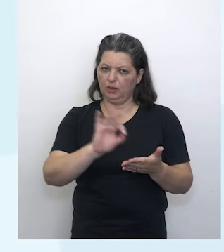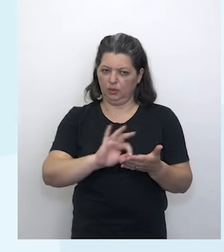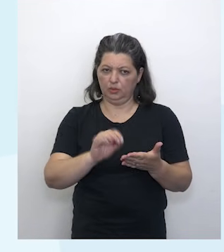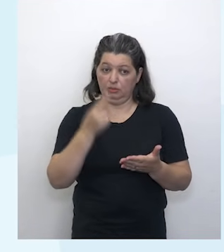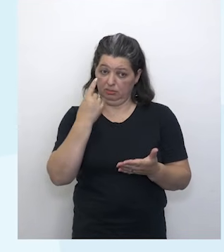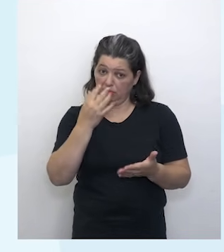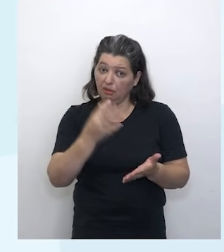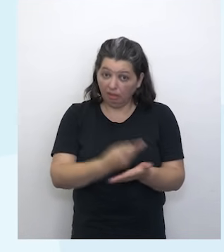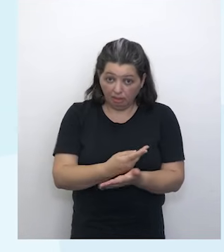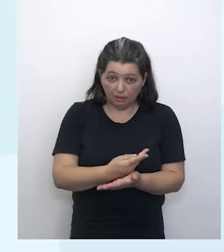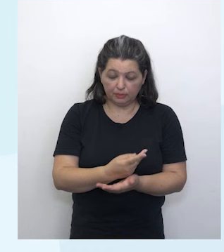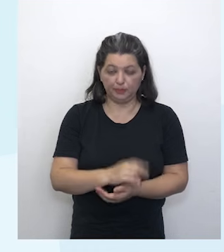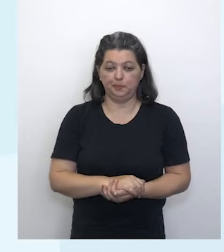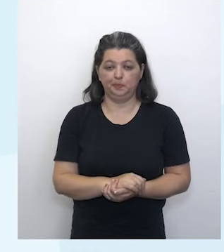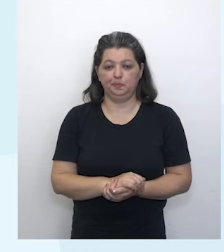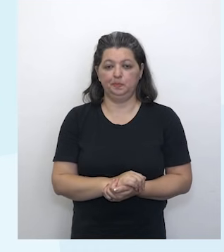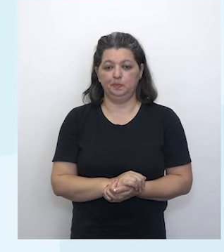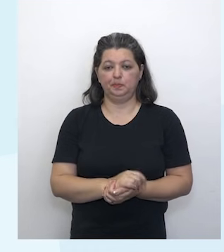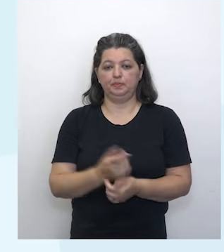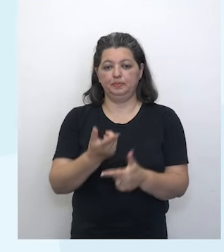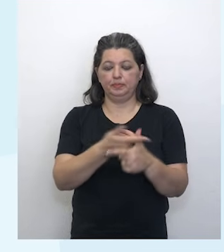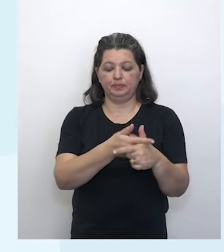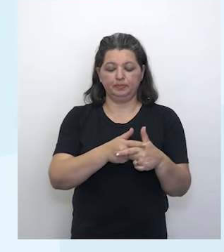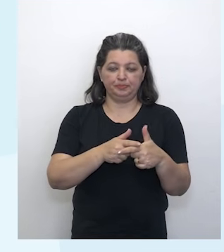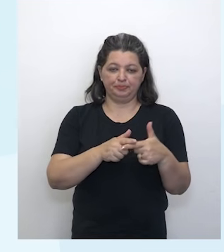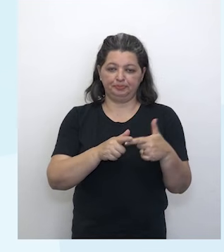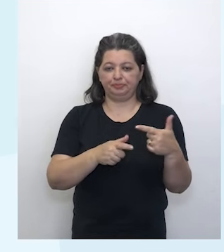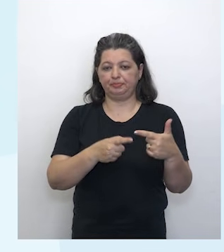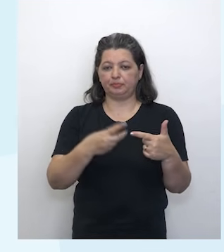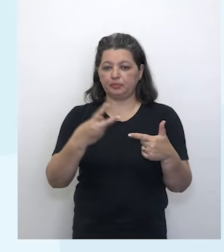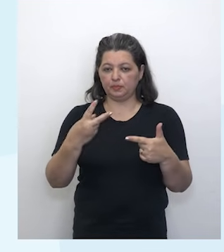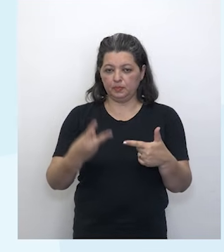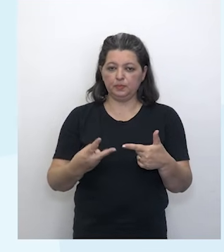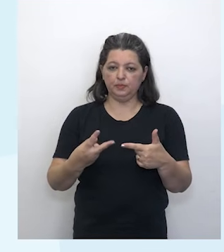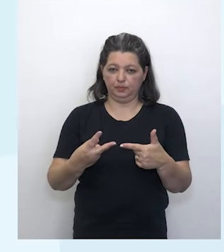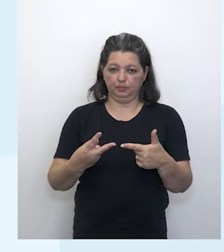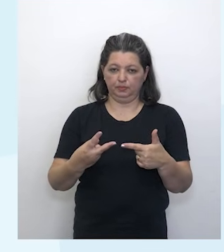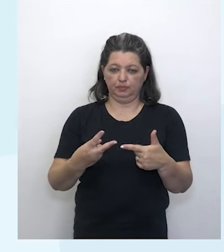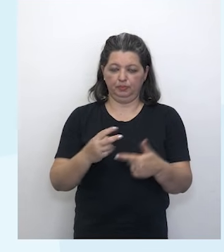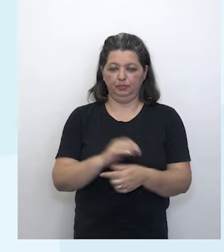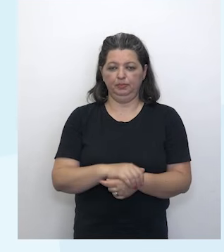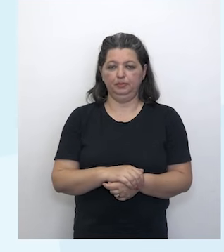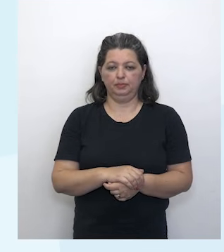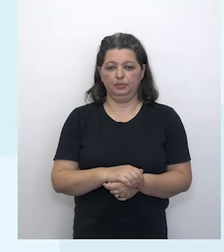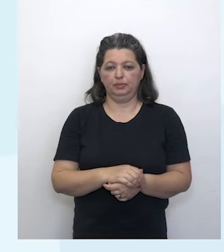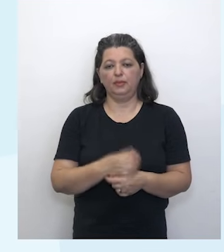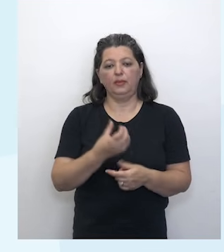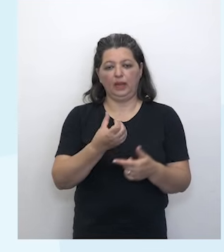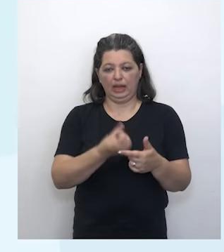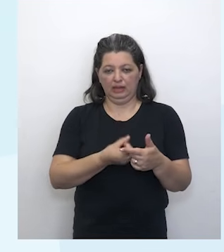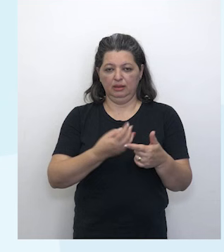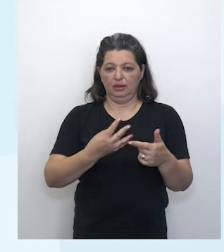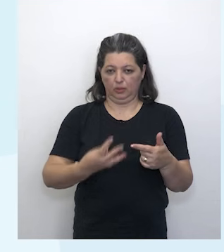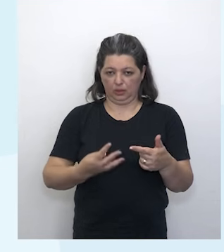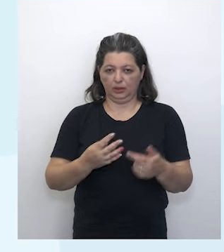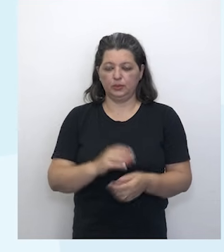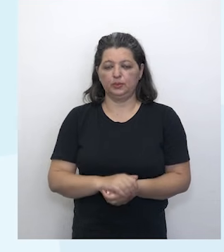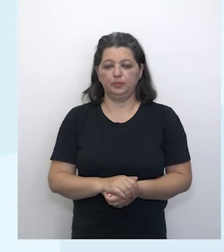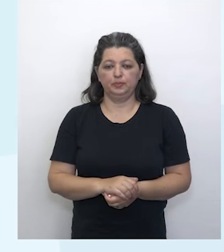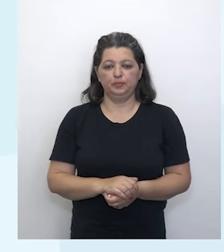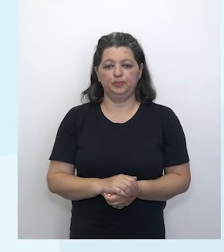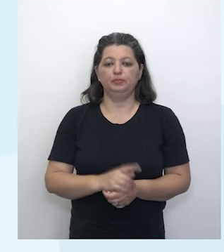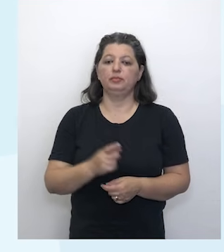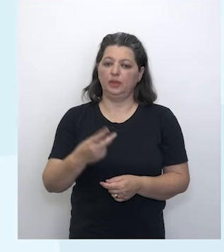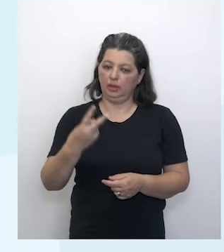errado. Sim. Aí metade de 128 é 64. Fácil, né? Aí fica mais fácil, né? Números mais baixos. E dá por 2